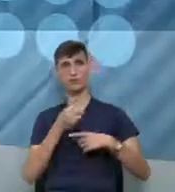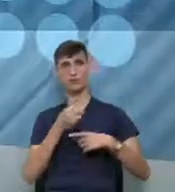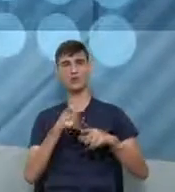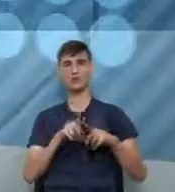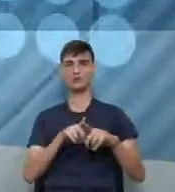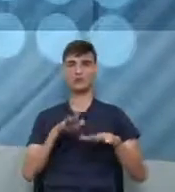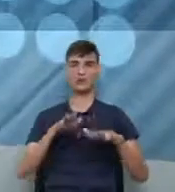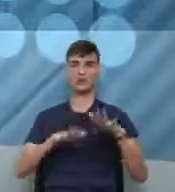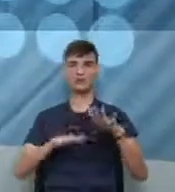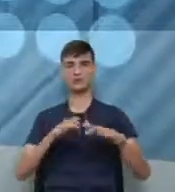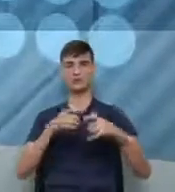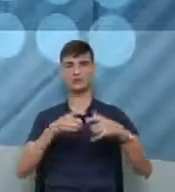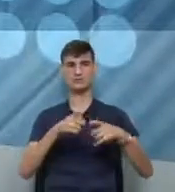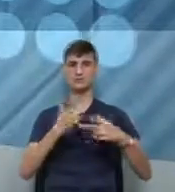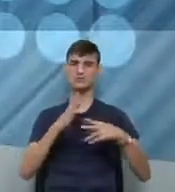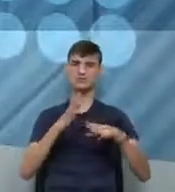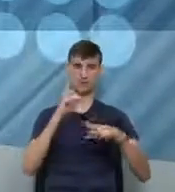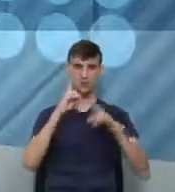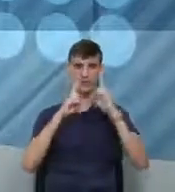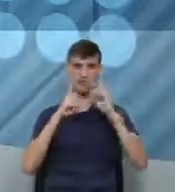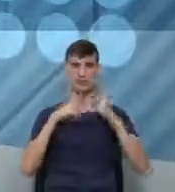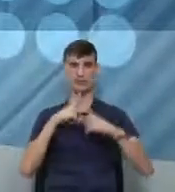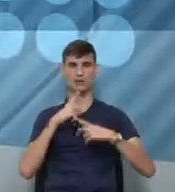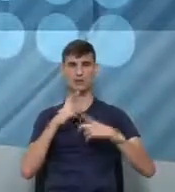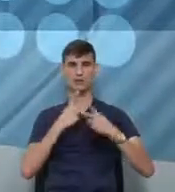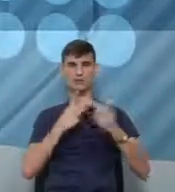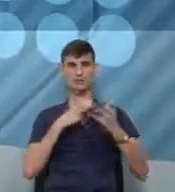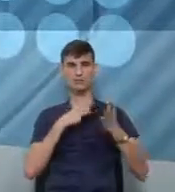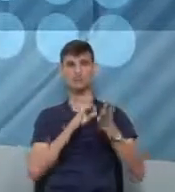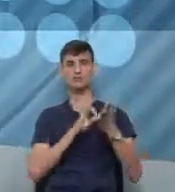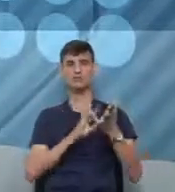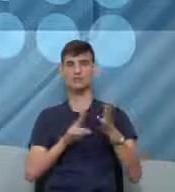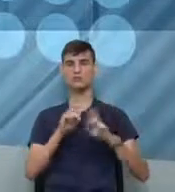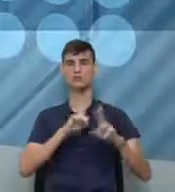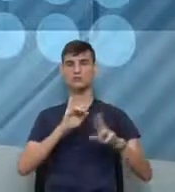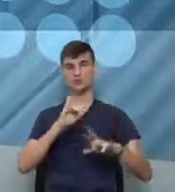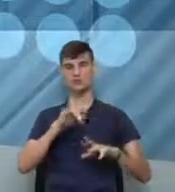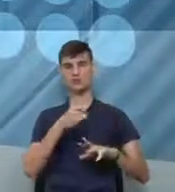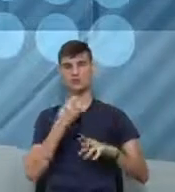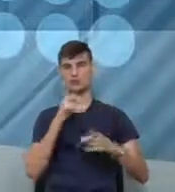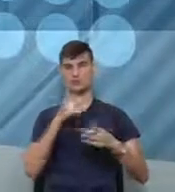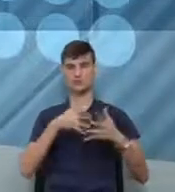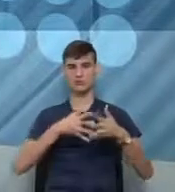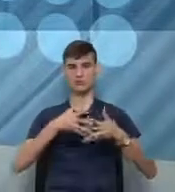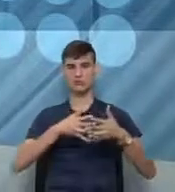né, dependendo do caso. Lembrando que tem algumas literaturas que usam o J para não